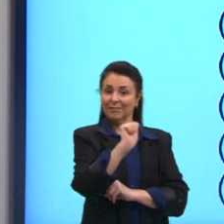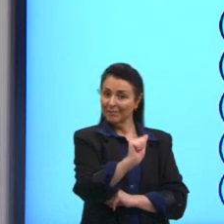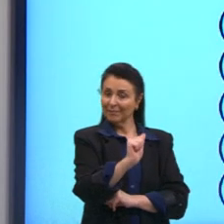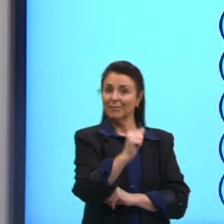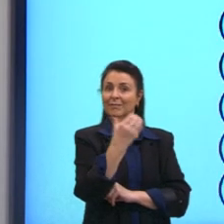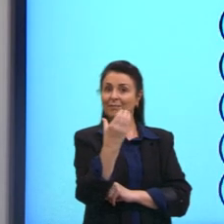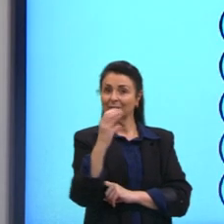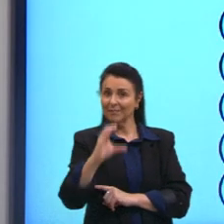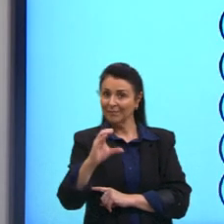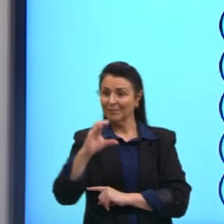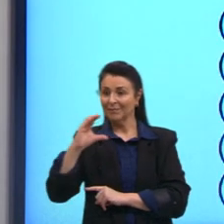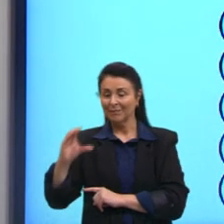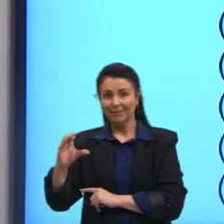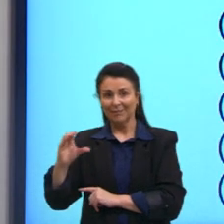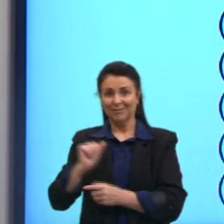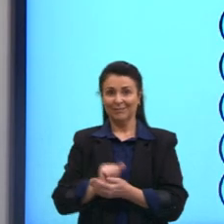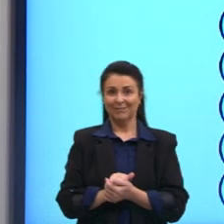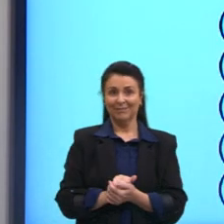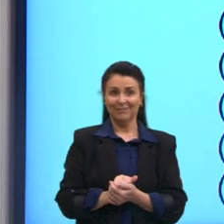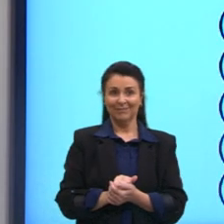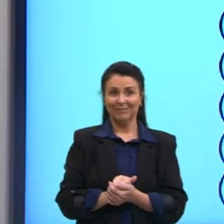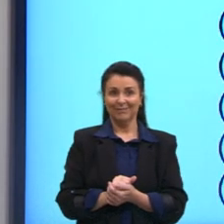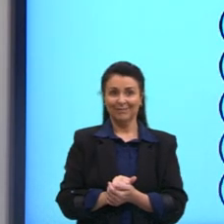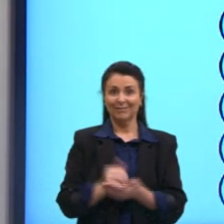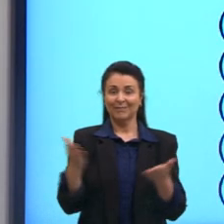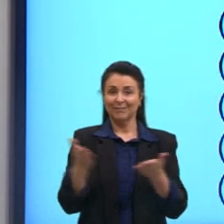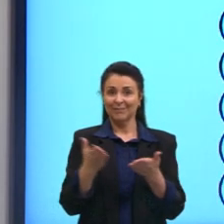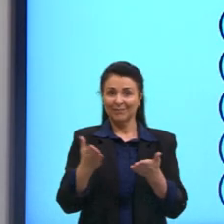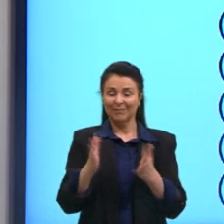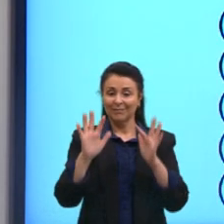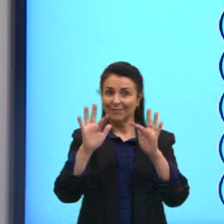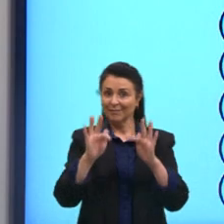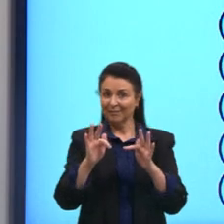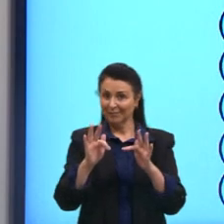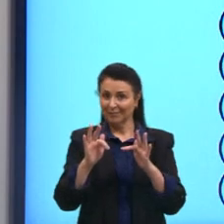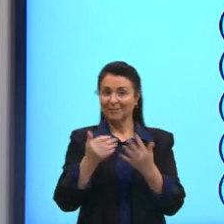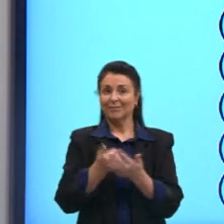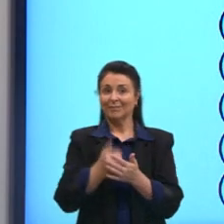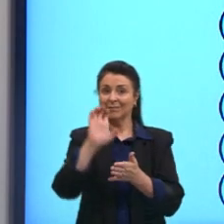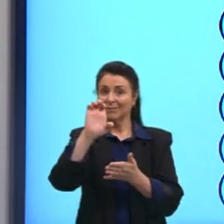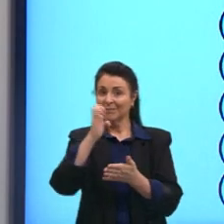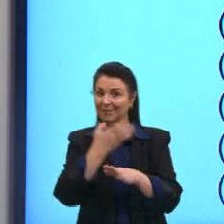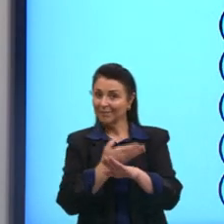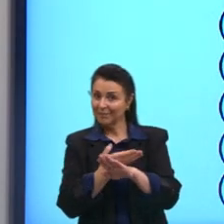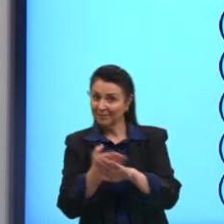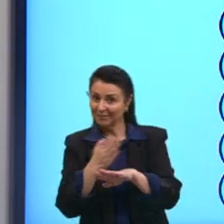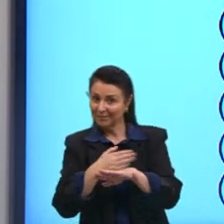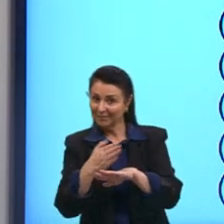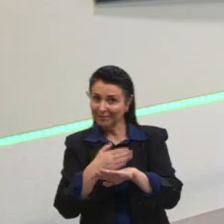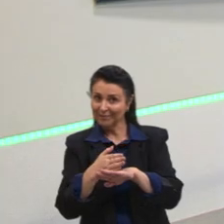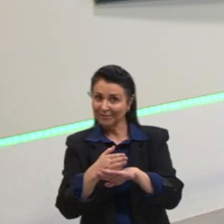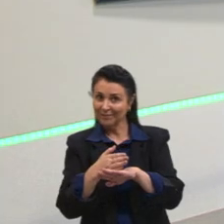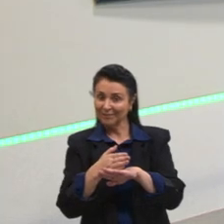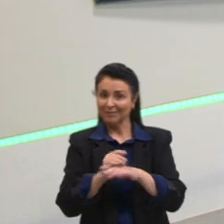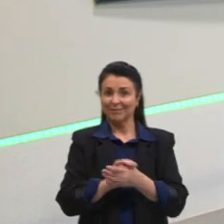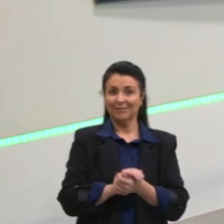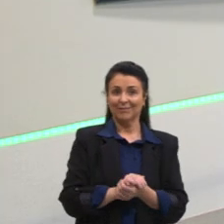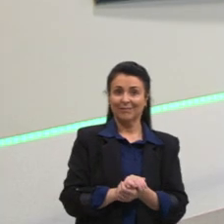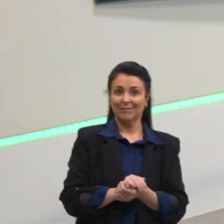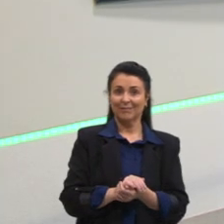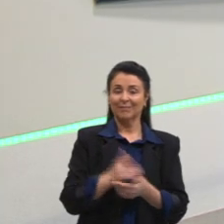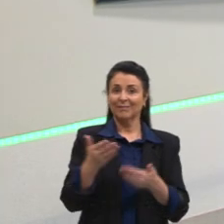e aqui então para finalizar nós temos um exercício de neném para que a gente possa então